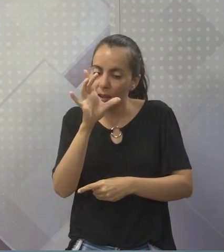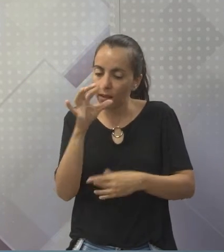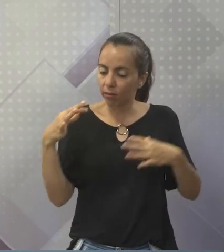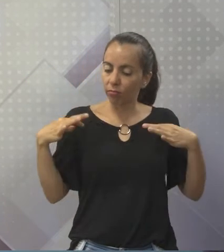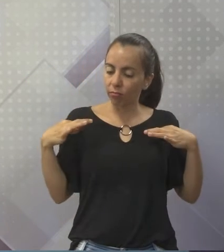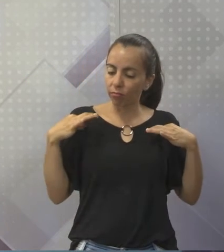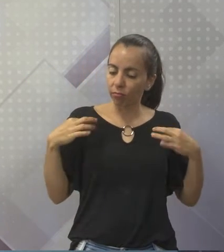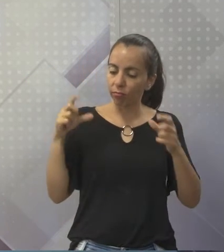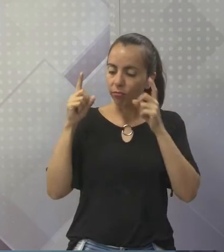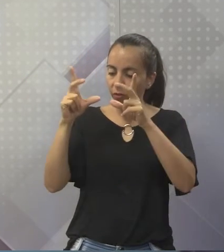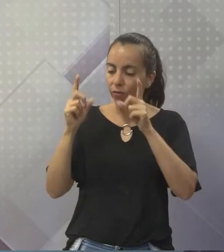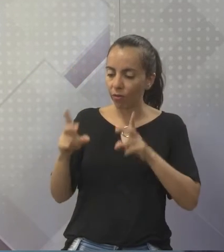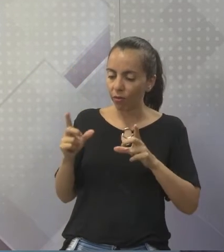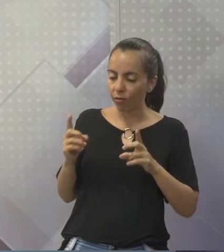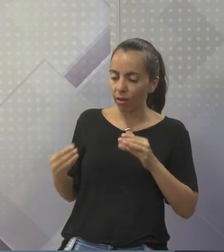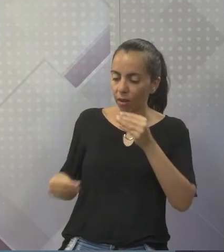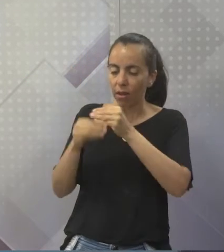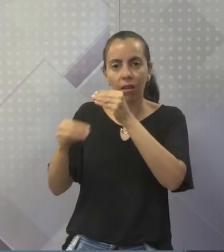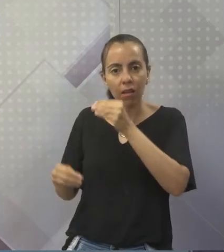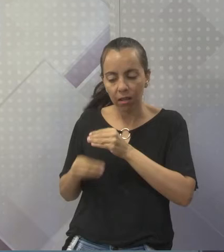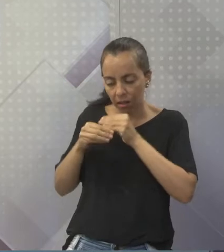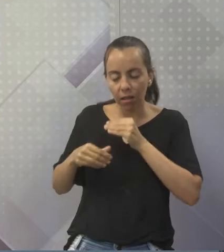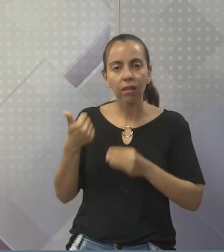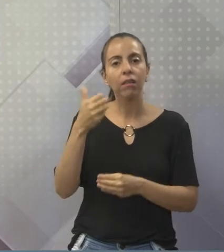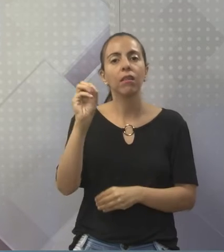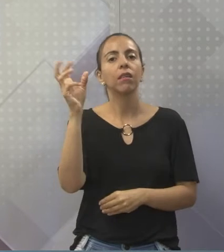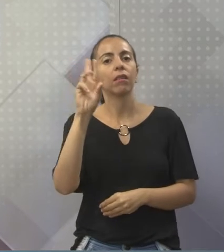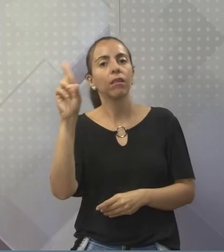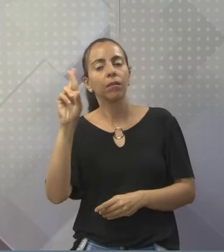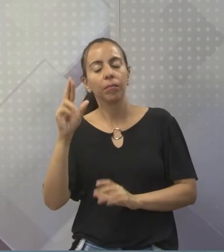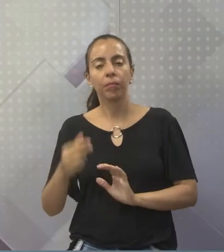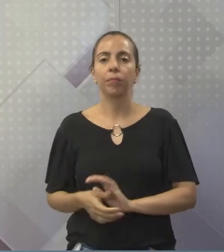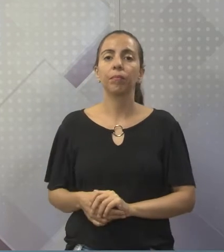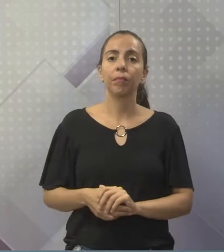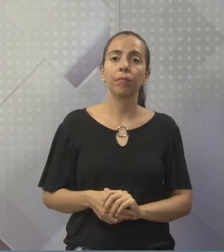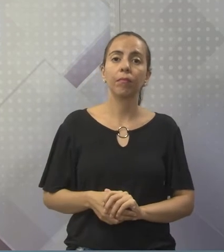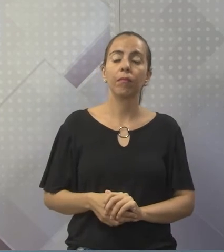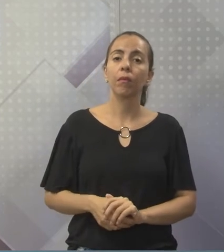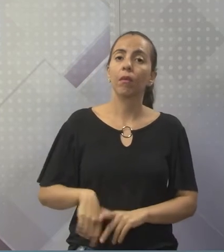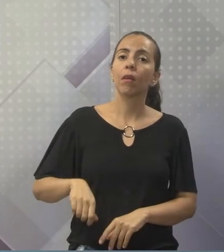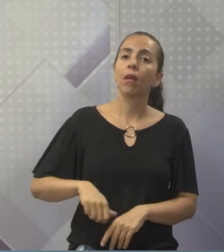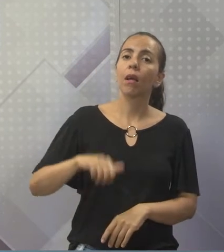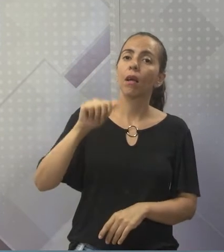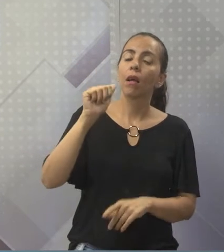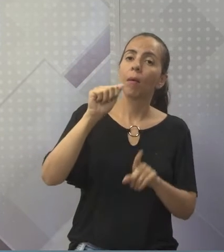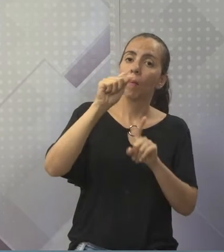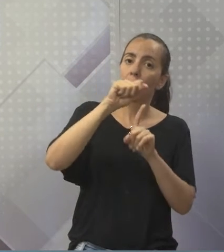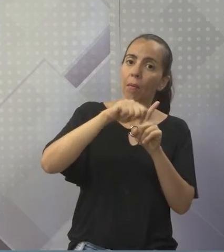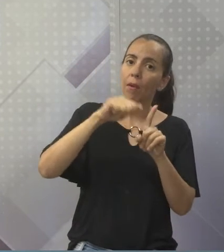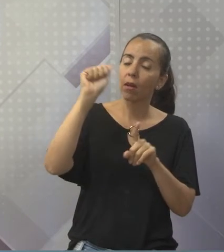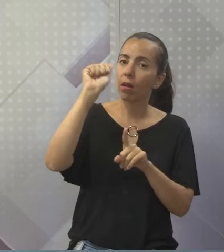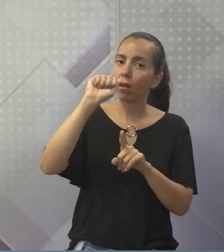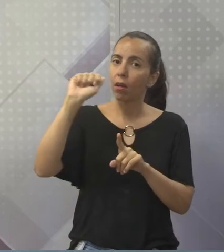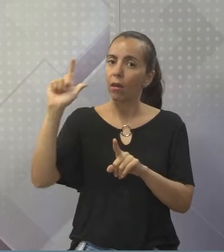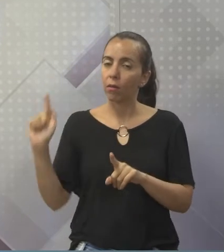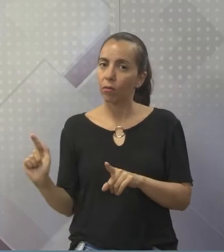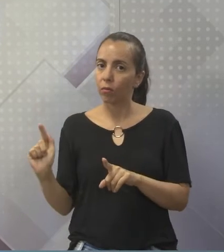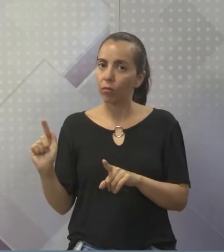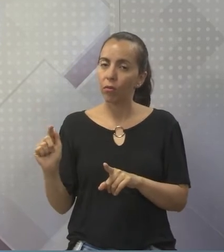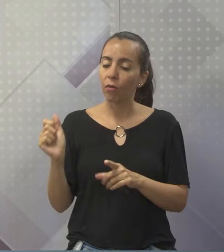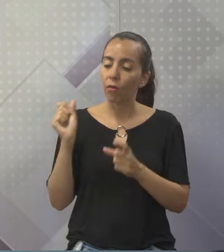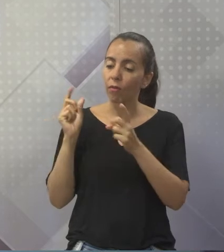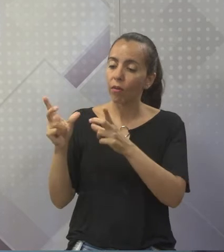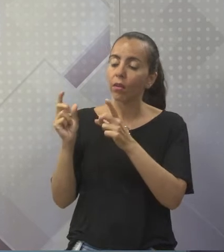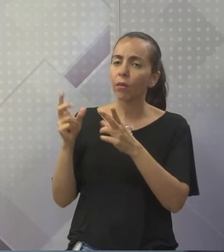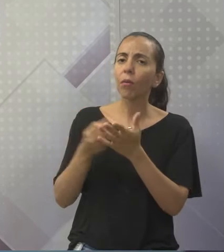vendida. No mês de agosto, ele vendeu 50 peças. Quanto